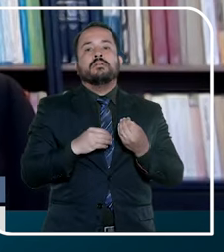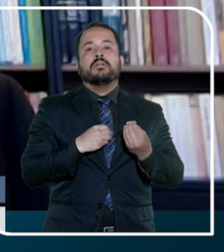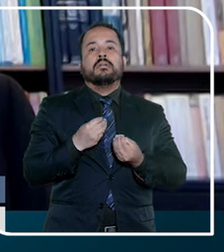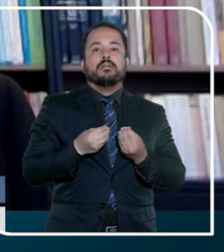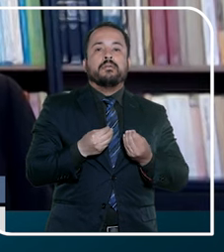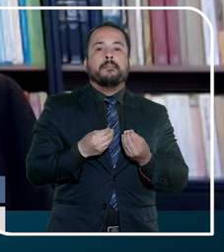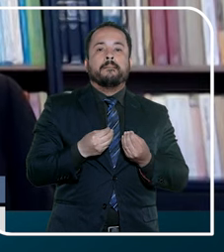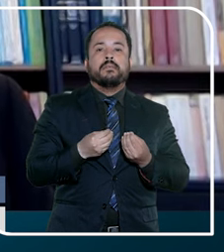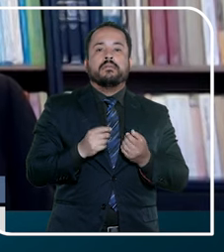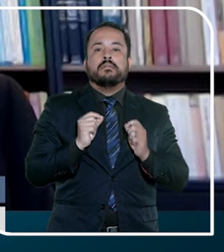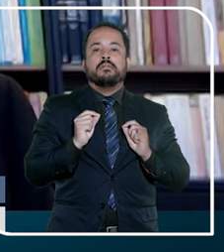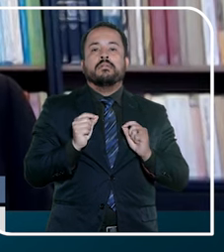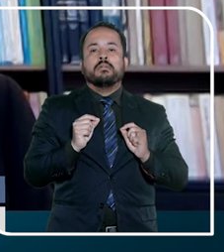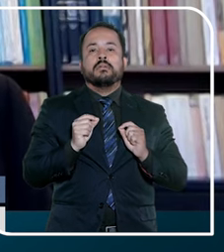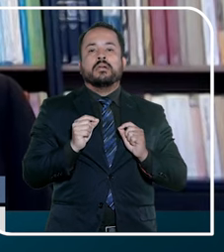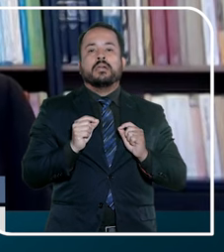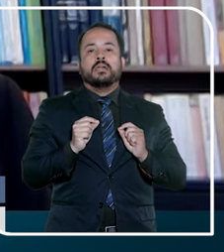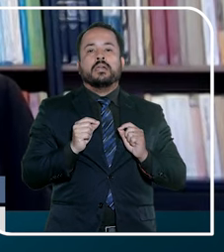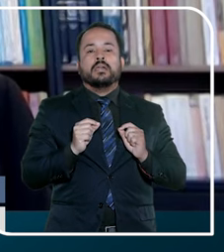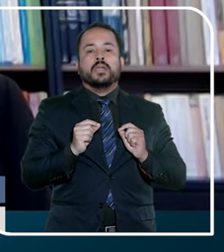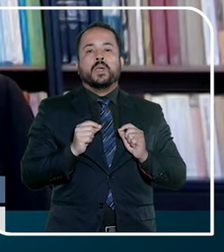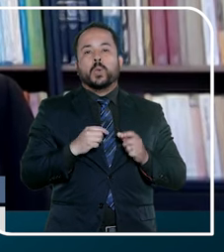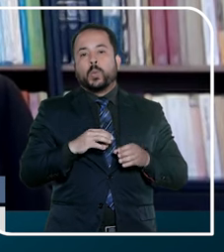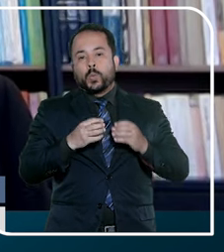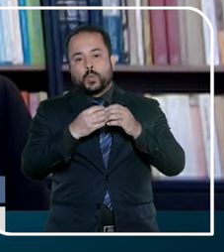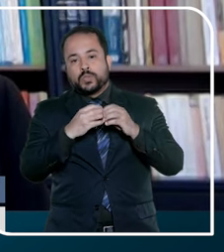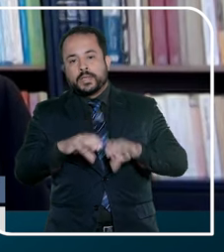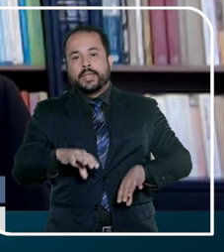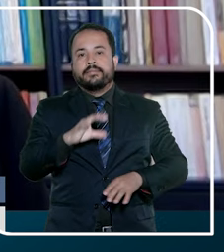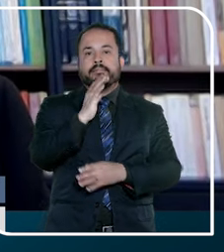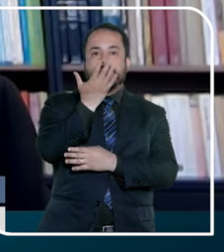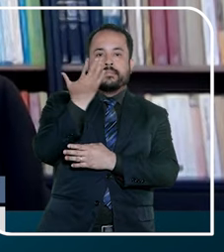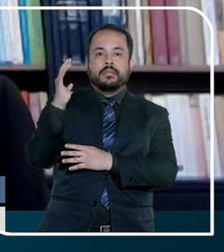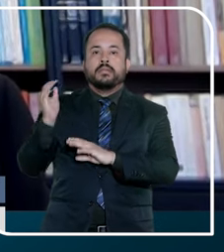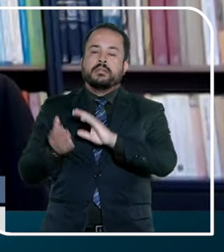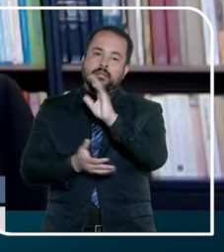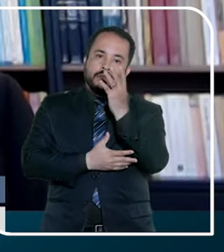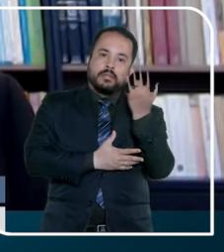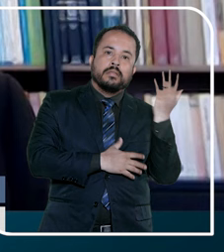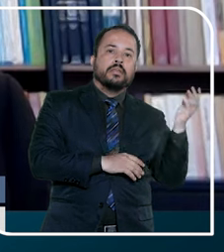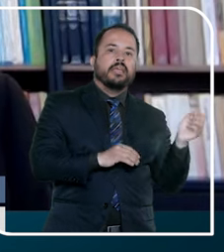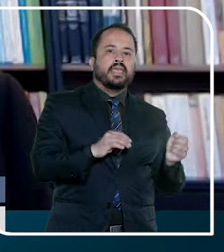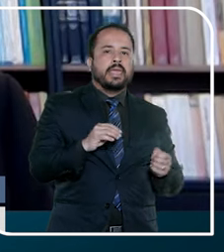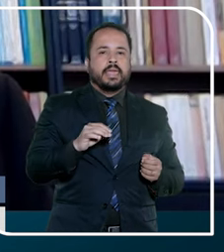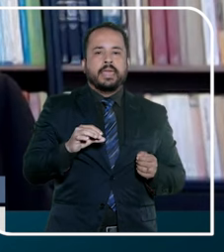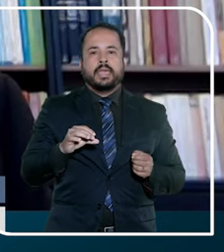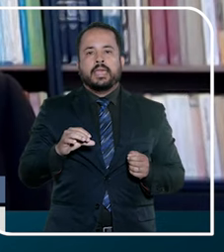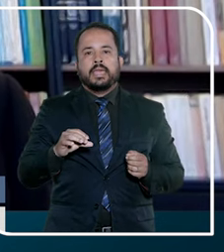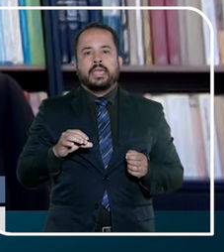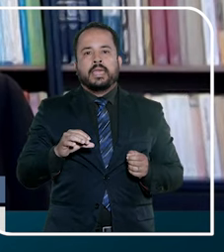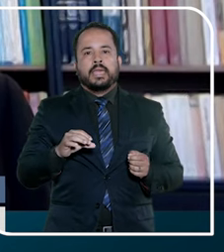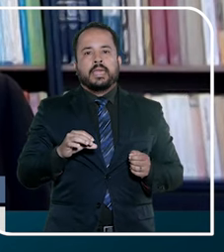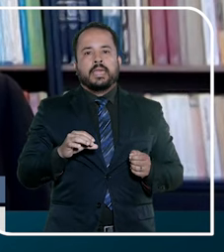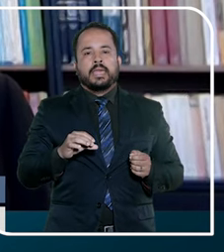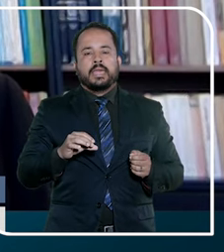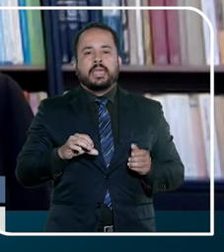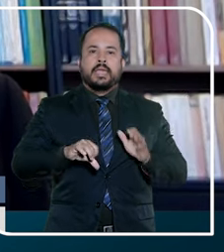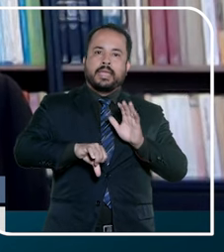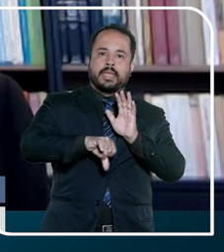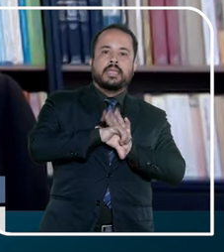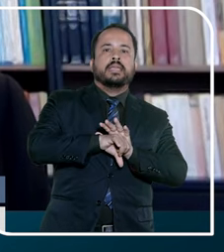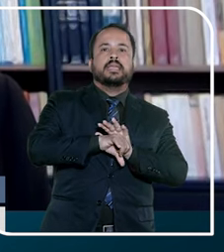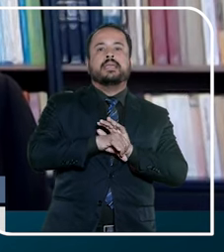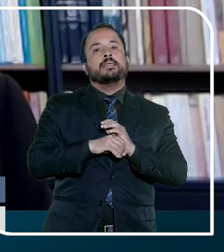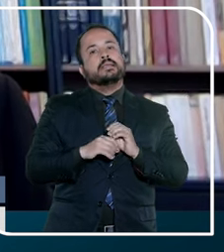eh de causar danos ao meio ambiente quando realizada de forma irregular mas eh